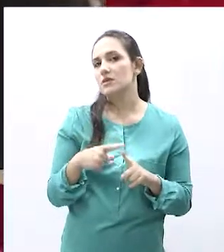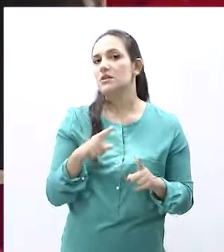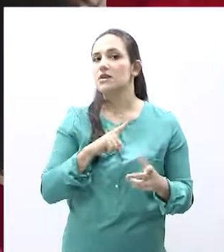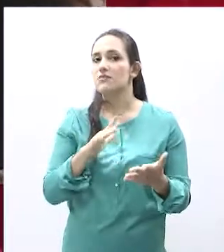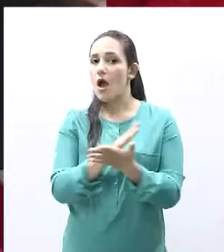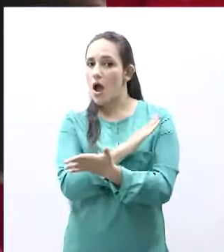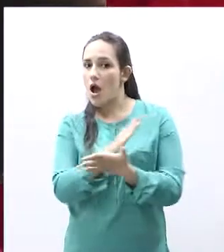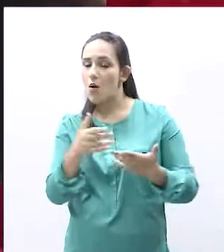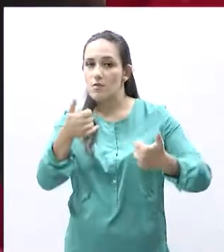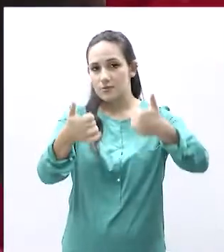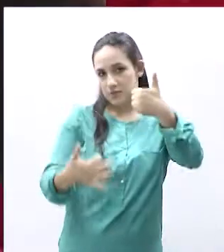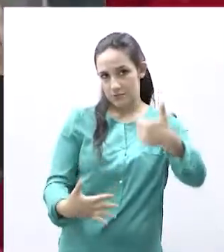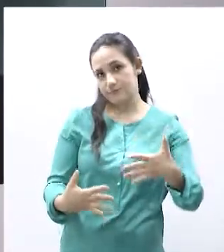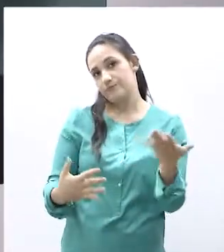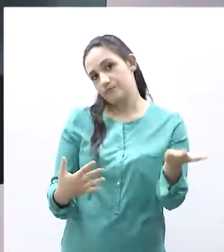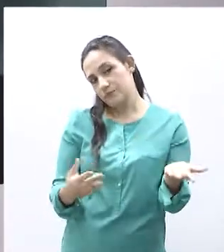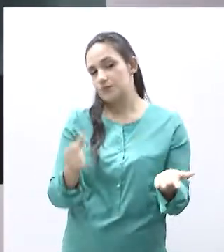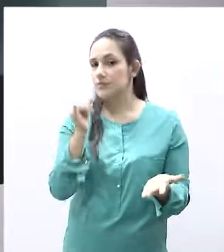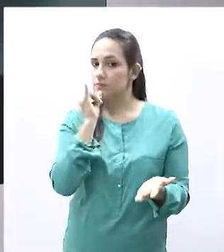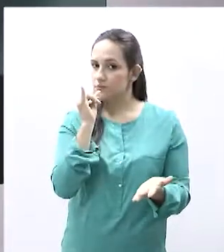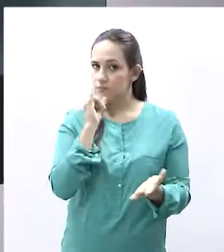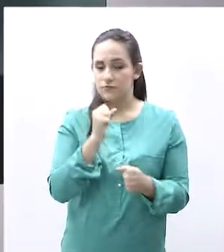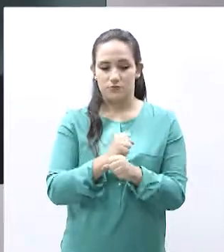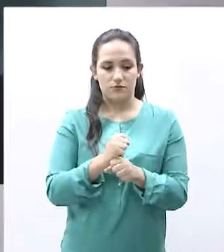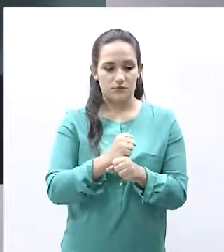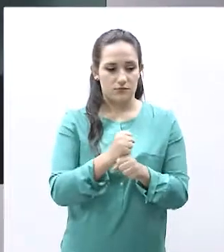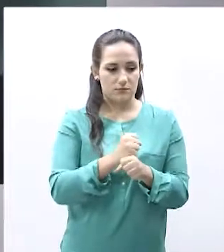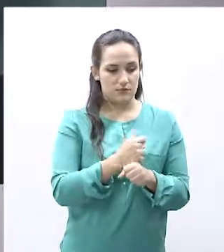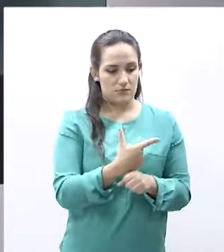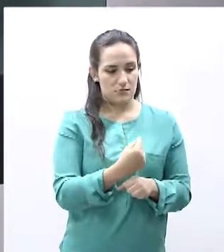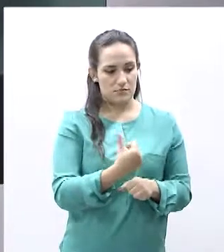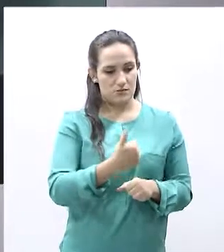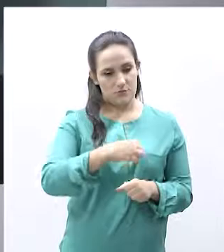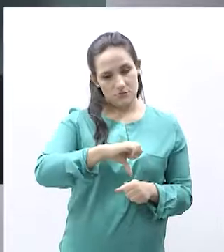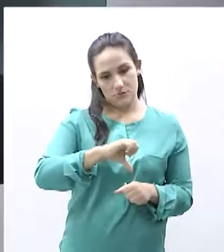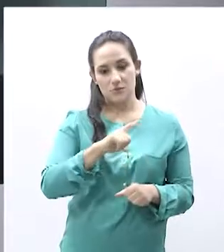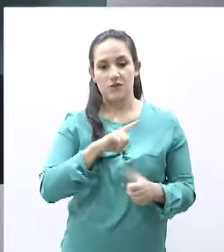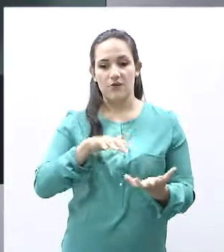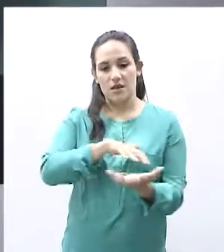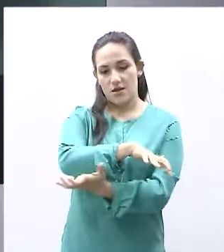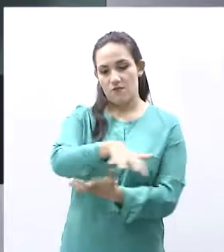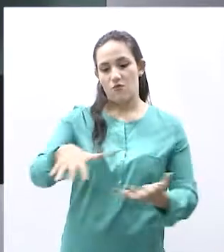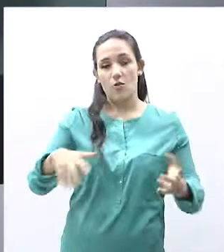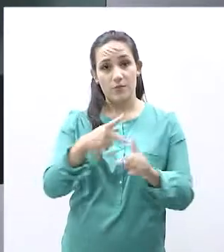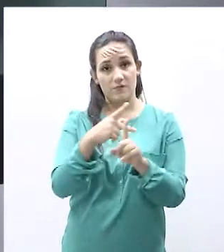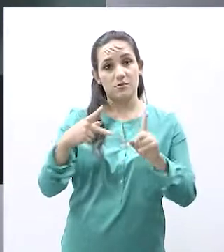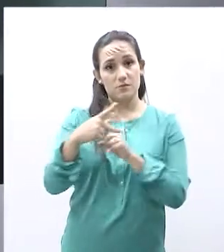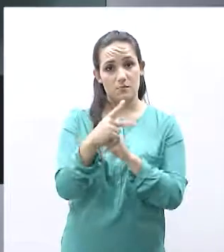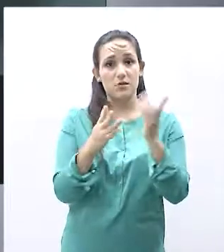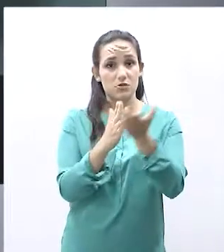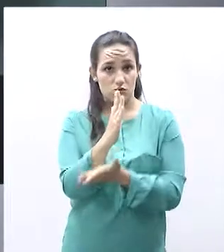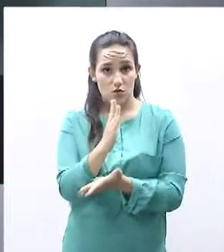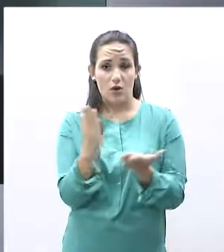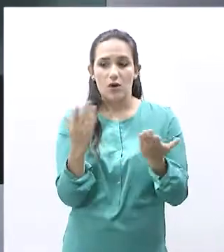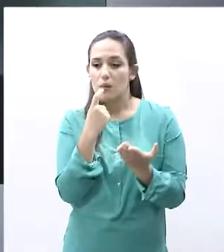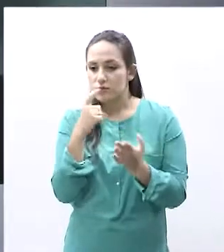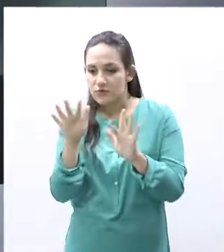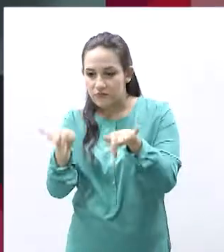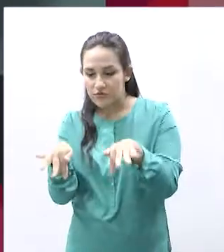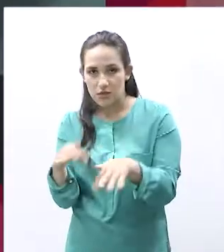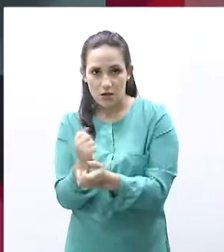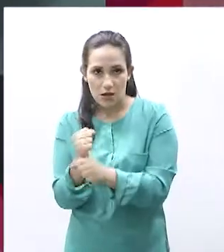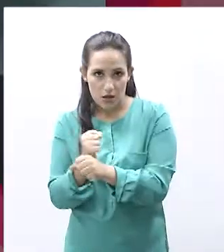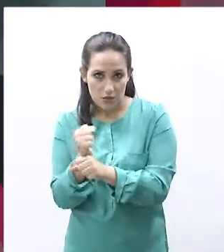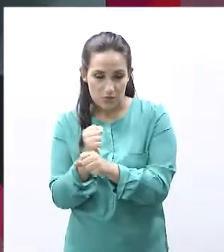alguns fatores, como, por exemplo, em 2019 nós tivemos aí uma reforma da Previdência que foi aprovada no final do ano. O